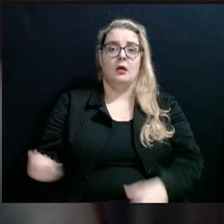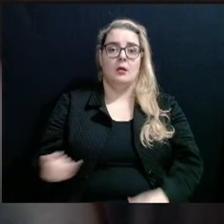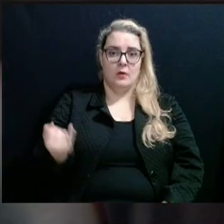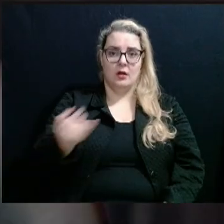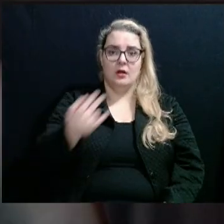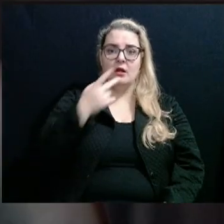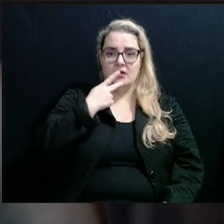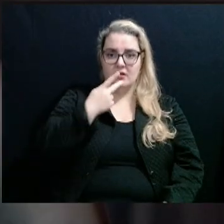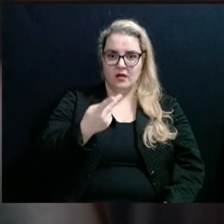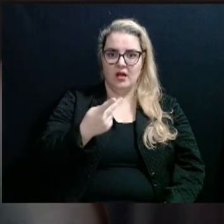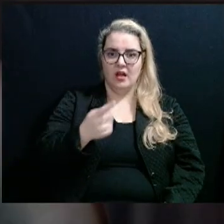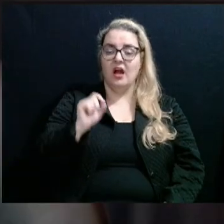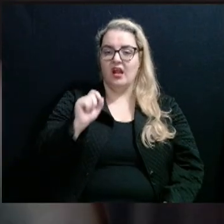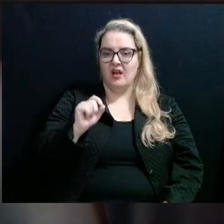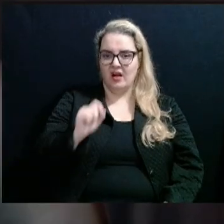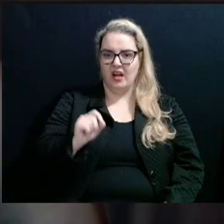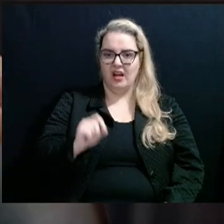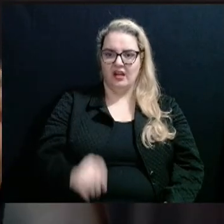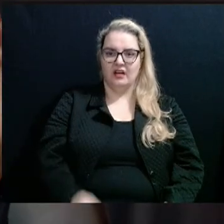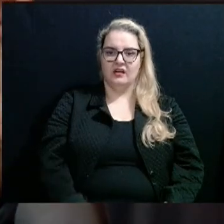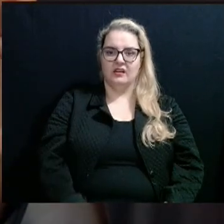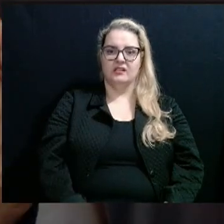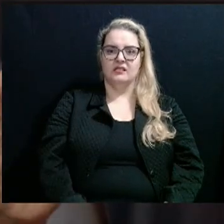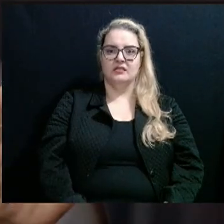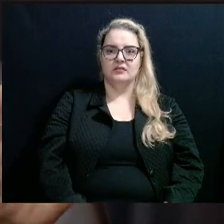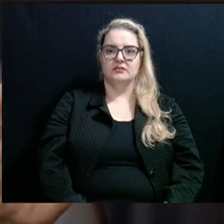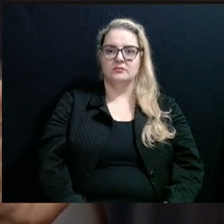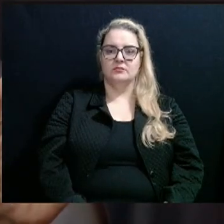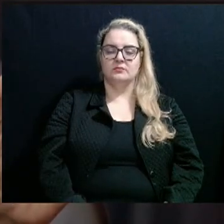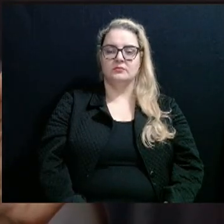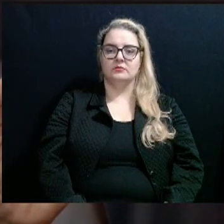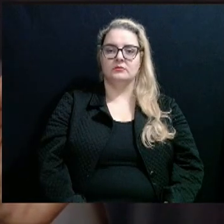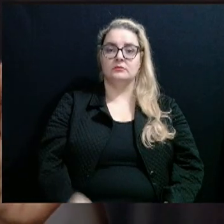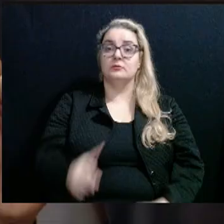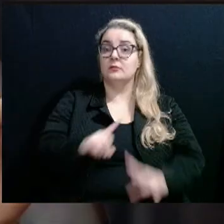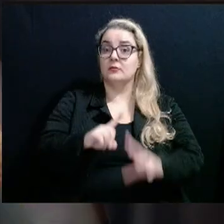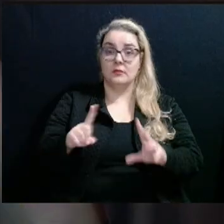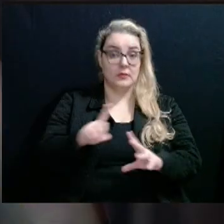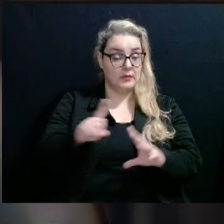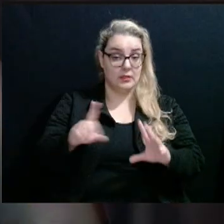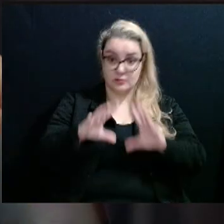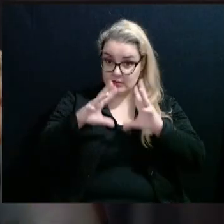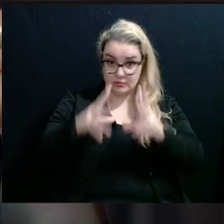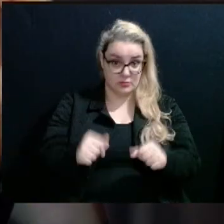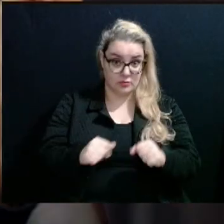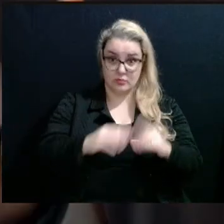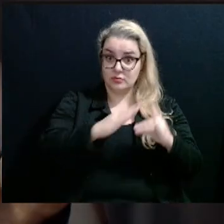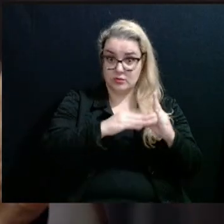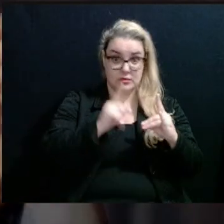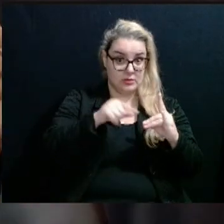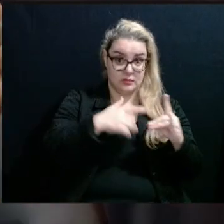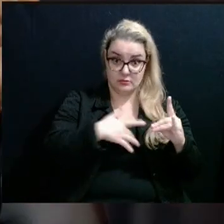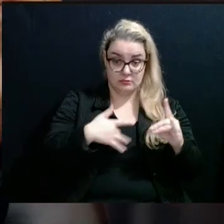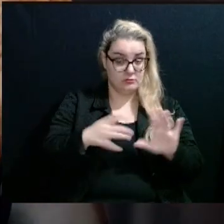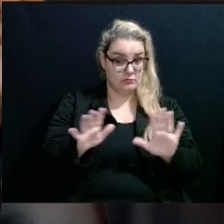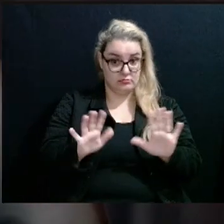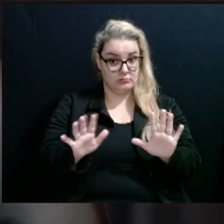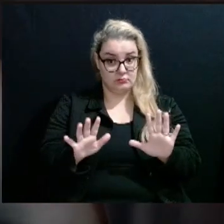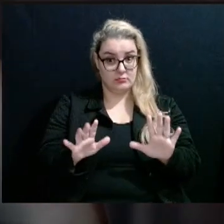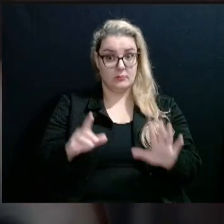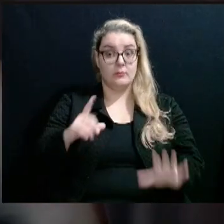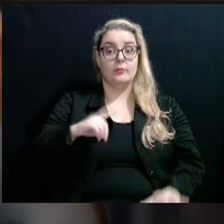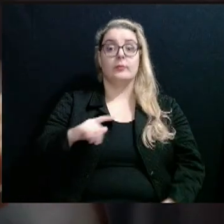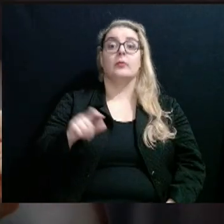que nem todo vegano é saudável, tá? Porque a gente pode ter aquela pessoa que